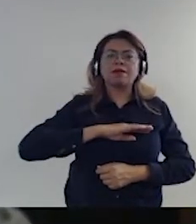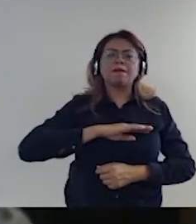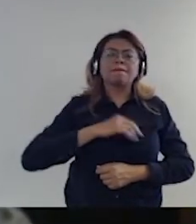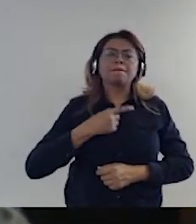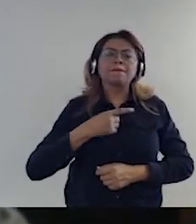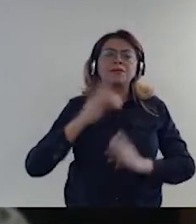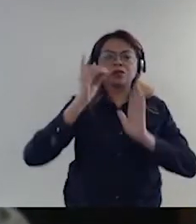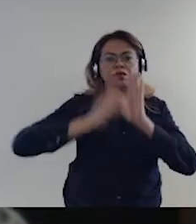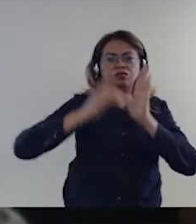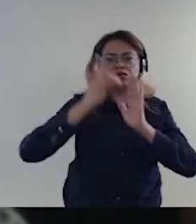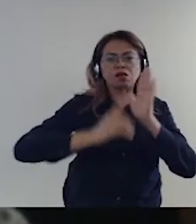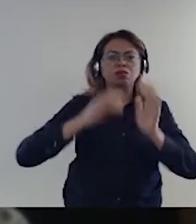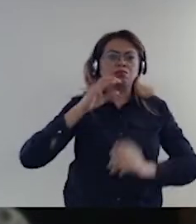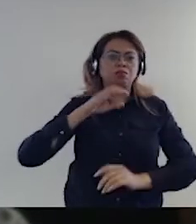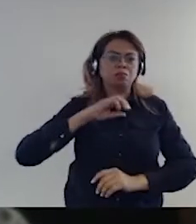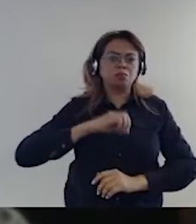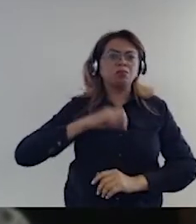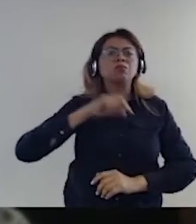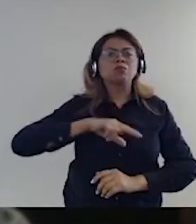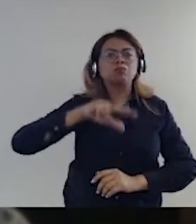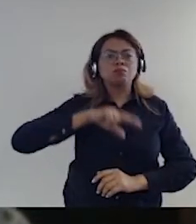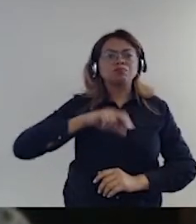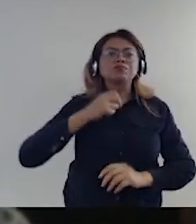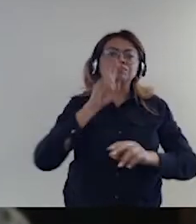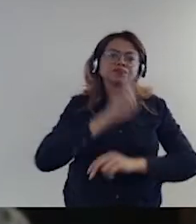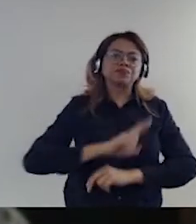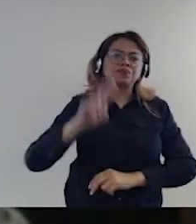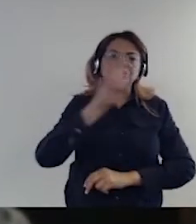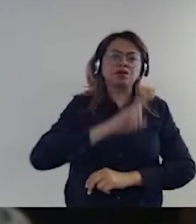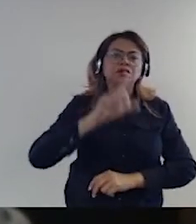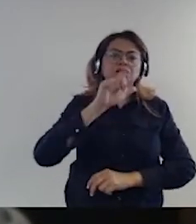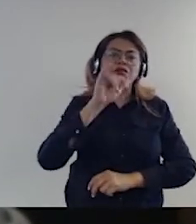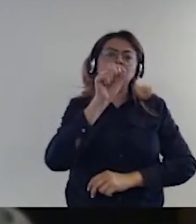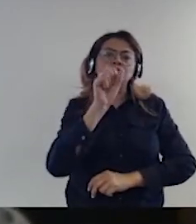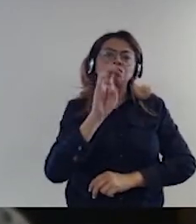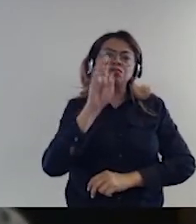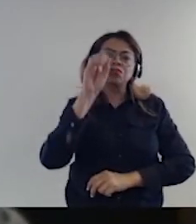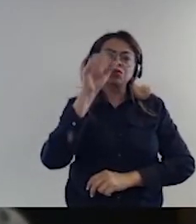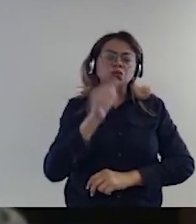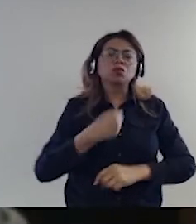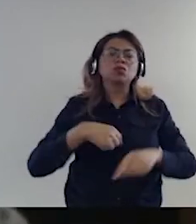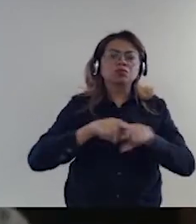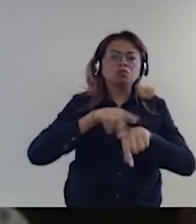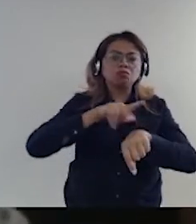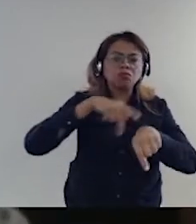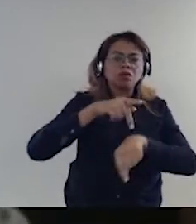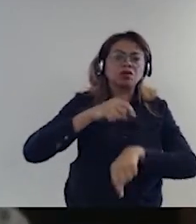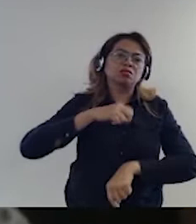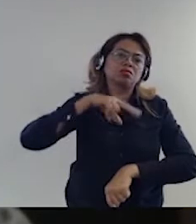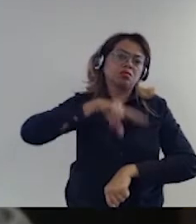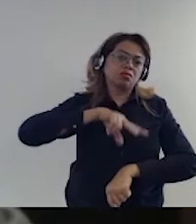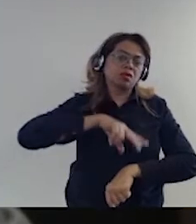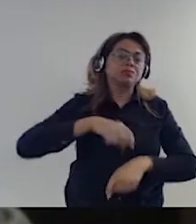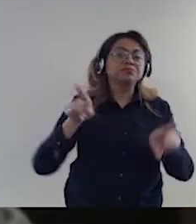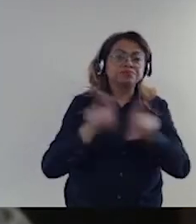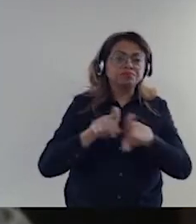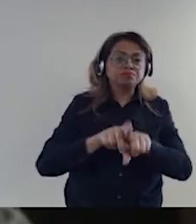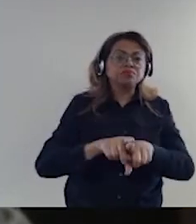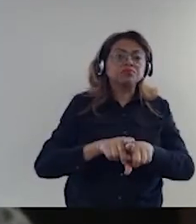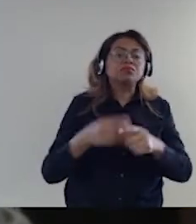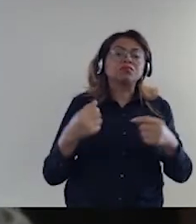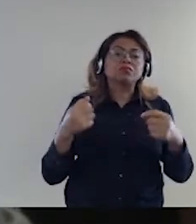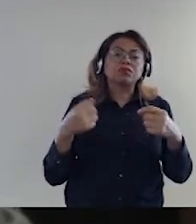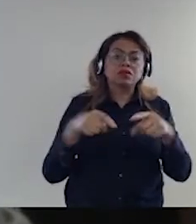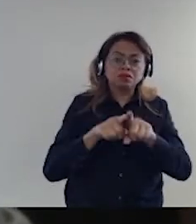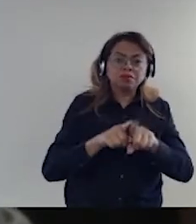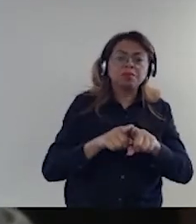Paula Costa e Silva ela é professora da Faculdade de Direito da Universidade de Lisboa, é vice-presidente do Conselho do Centro de Arbitragem Comercial da Câmara